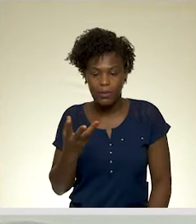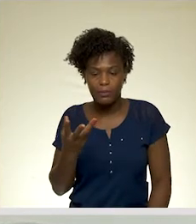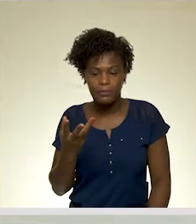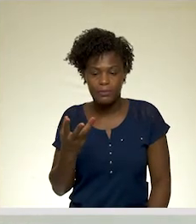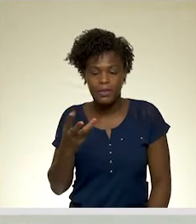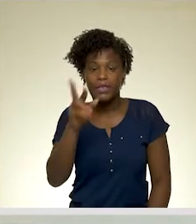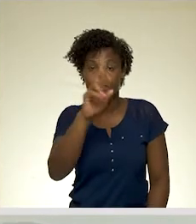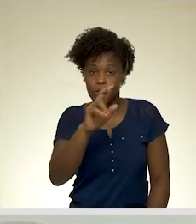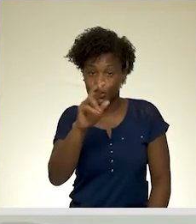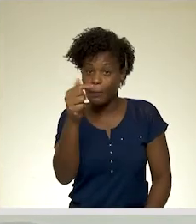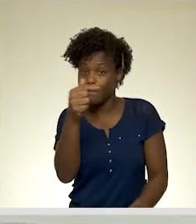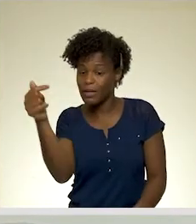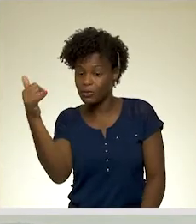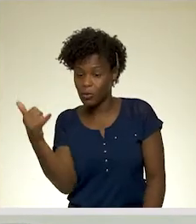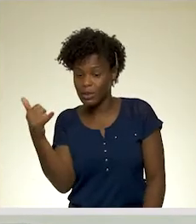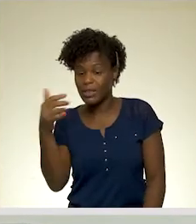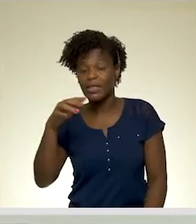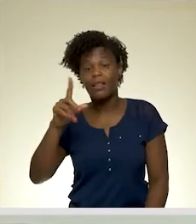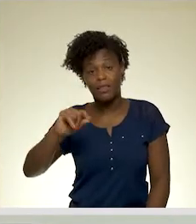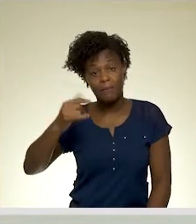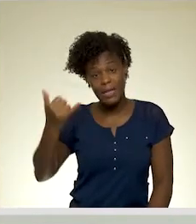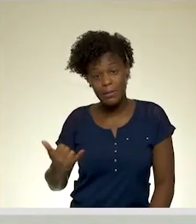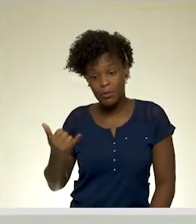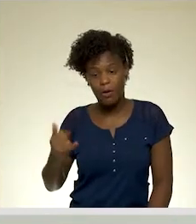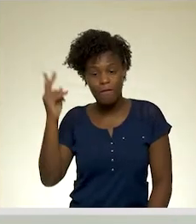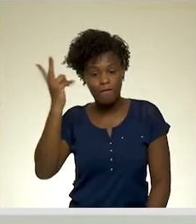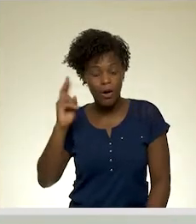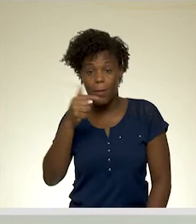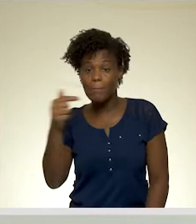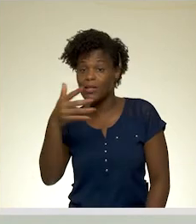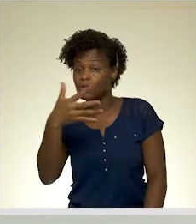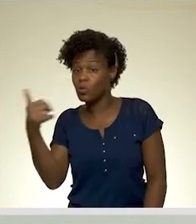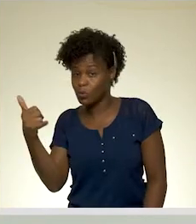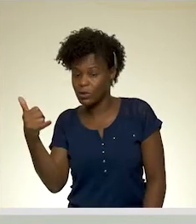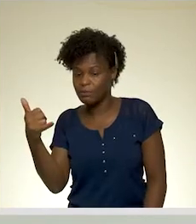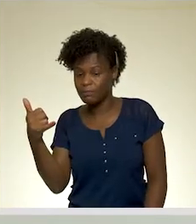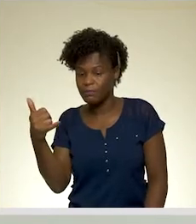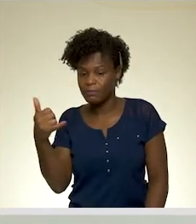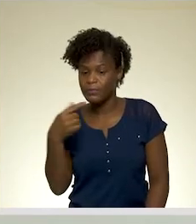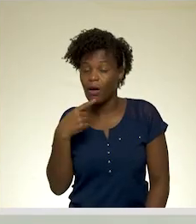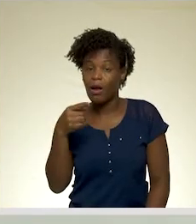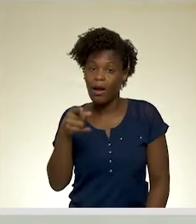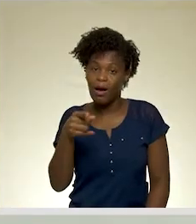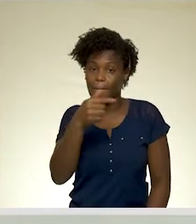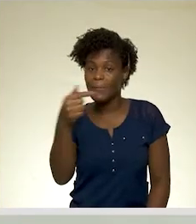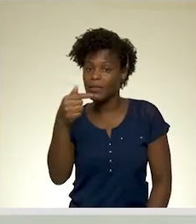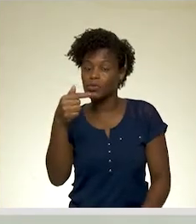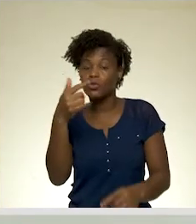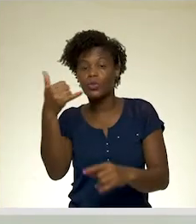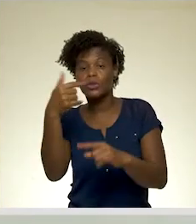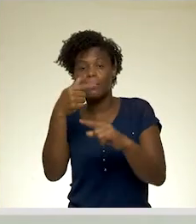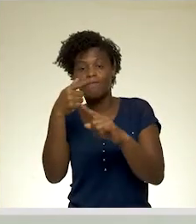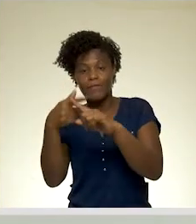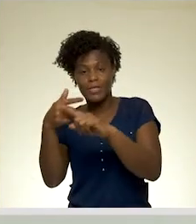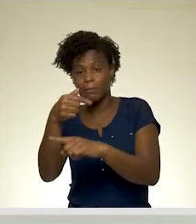Quando x for menos 2, y toma valor menos 12. No entanto, menos 2 vezes